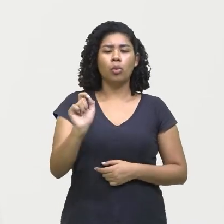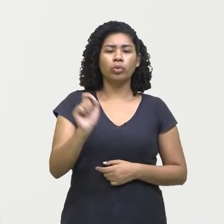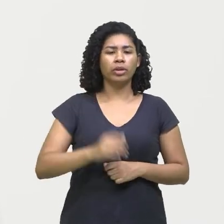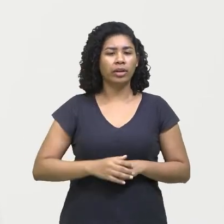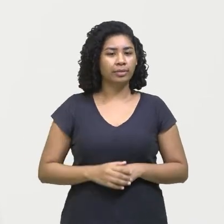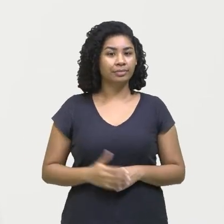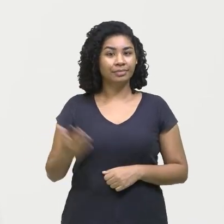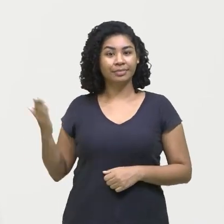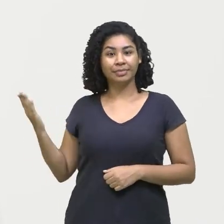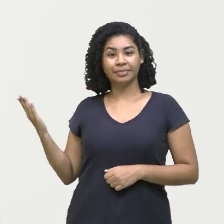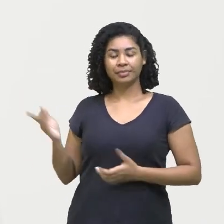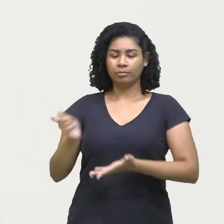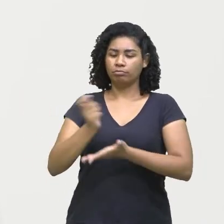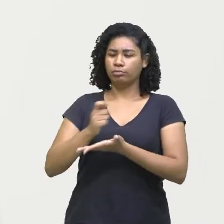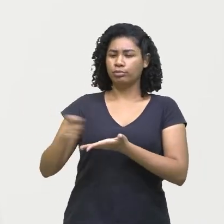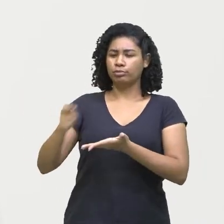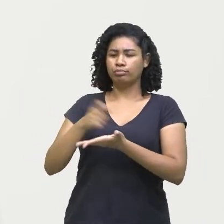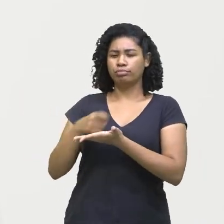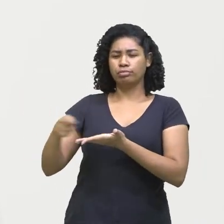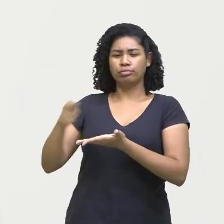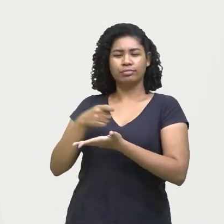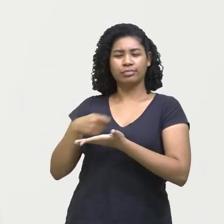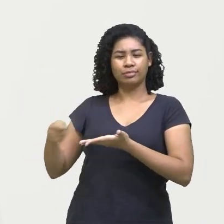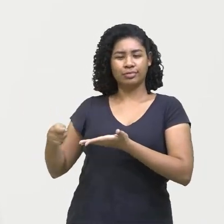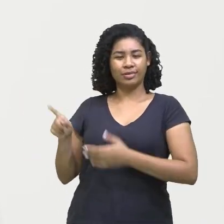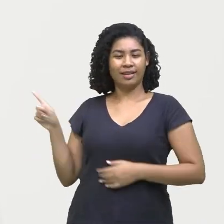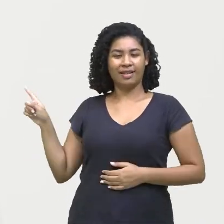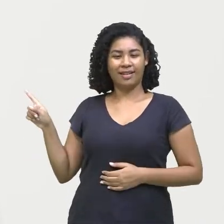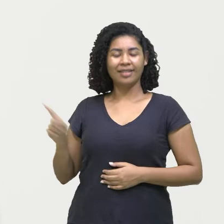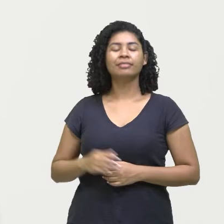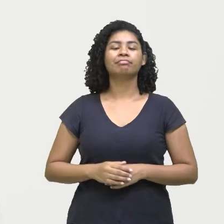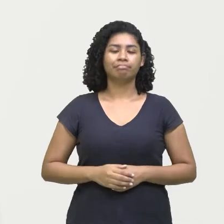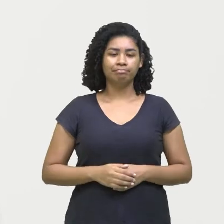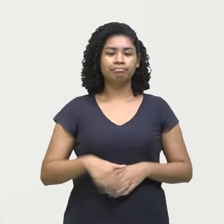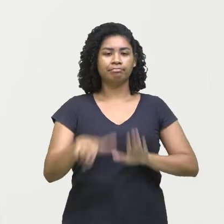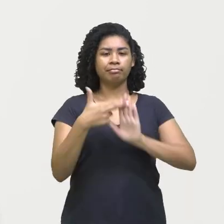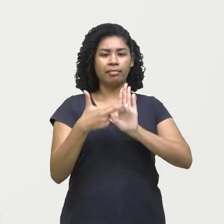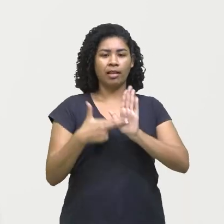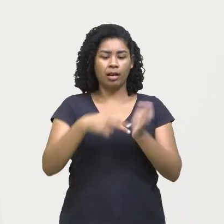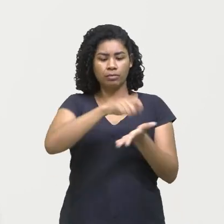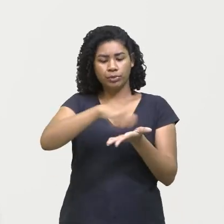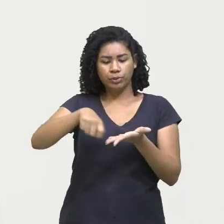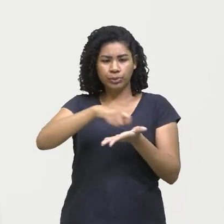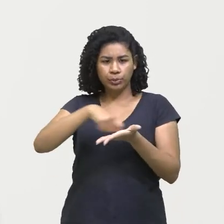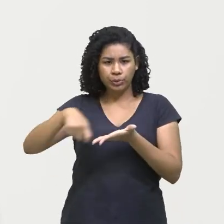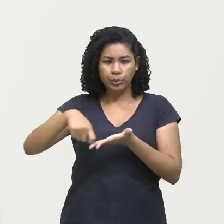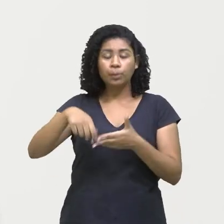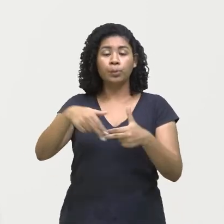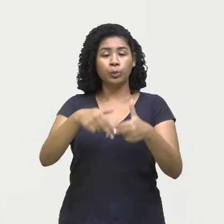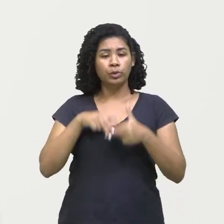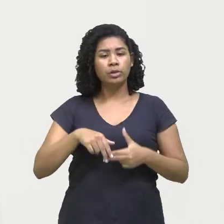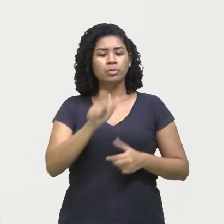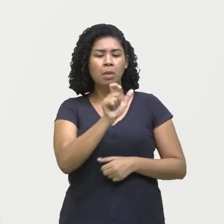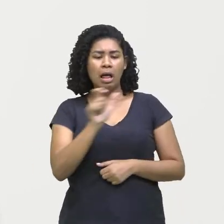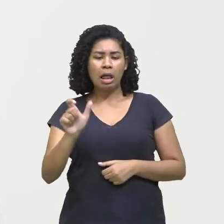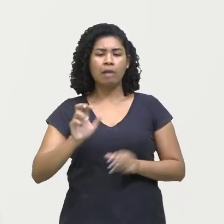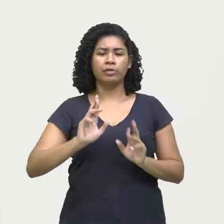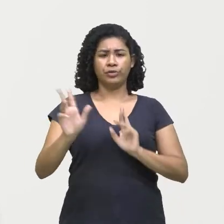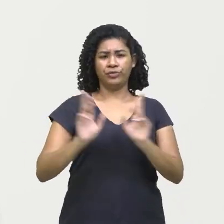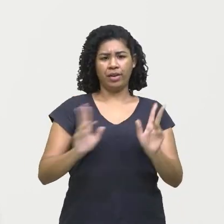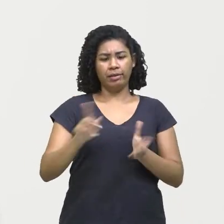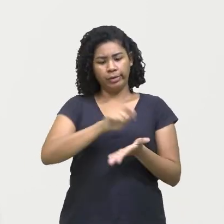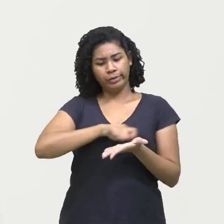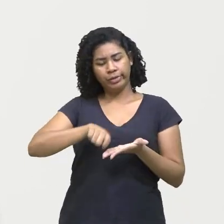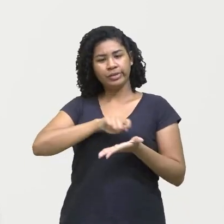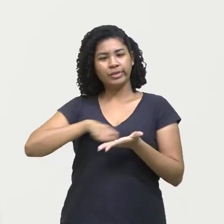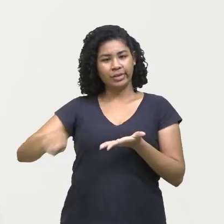no de vocês, ortografia. Então, tem algumas palavras também que escrevem de forma diferente, tanto no inglês britânico